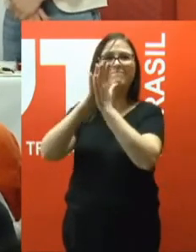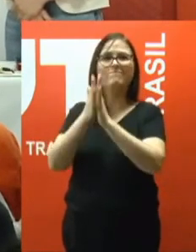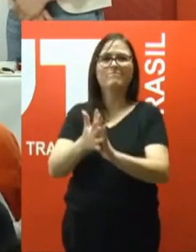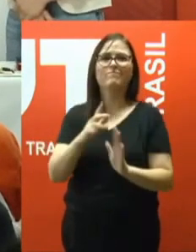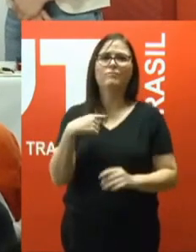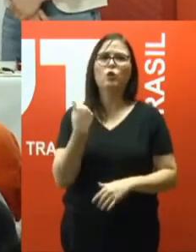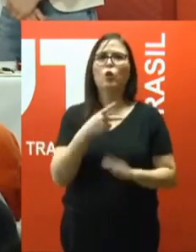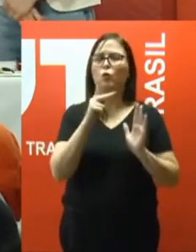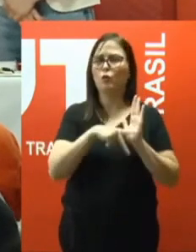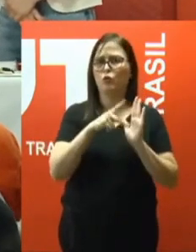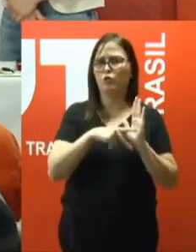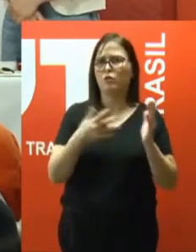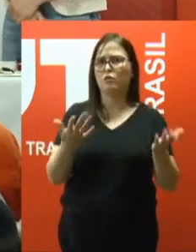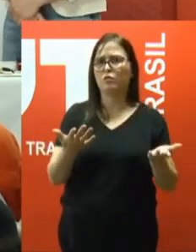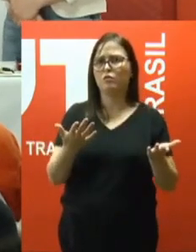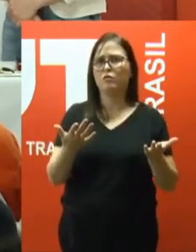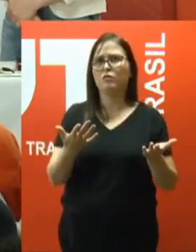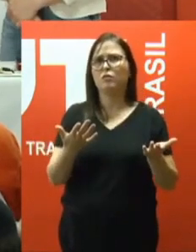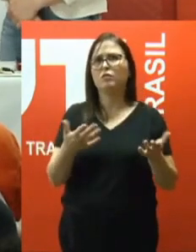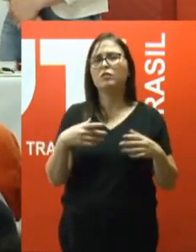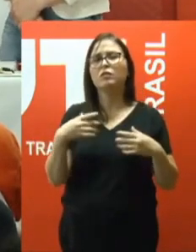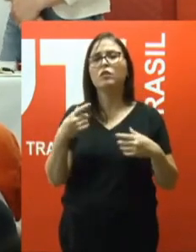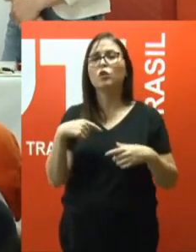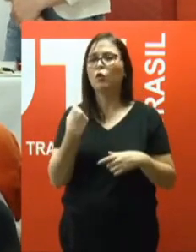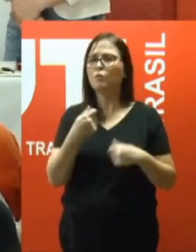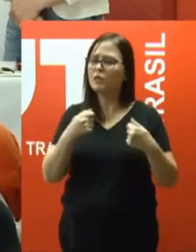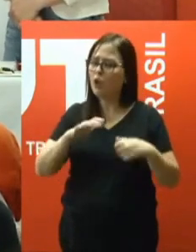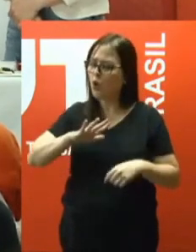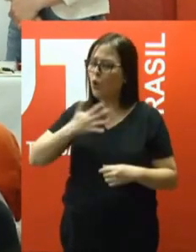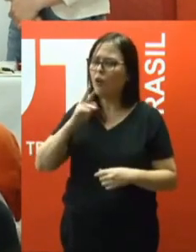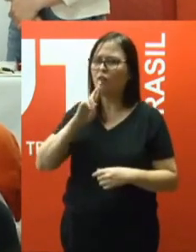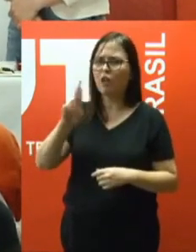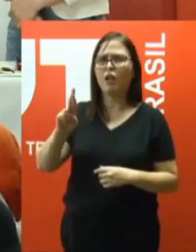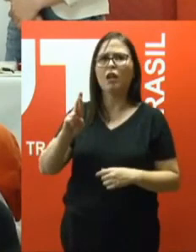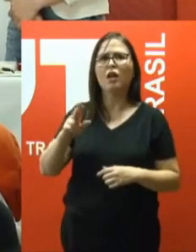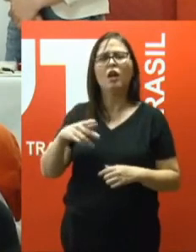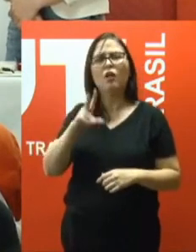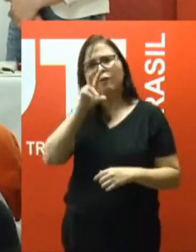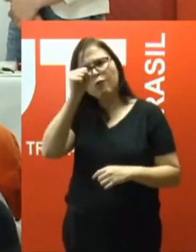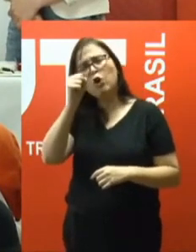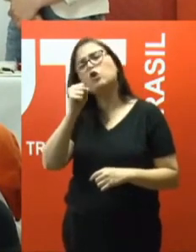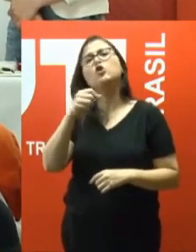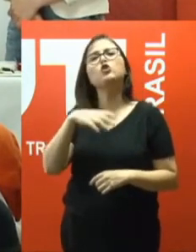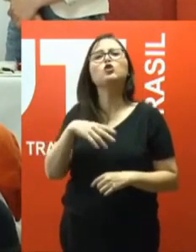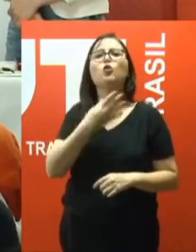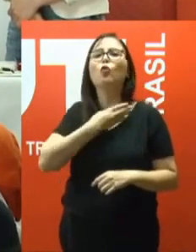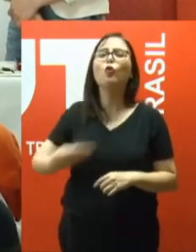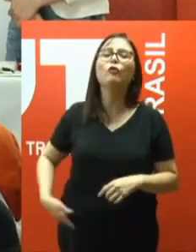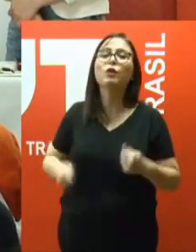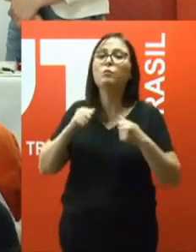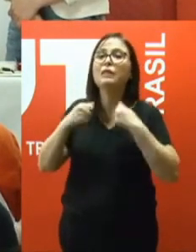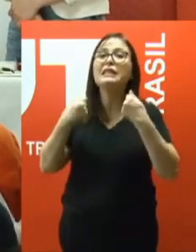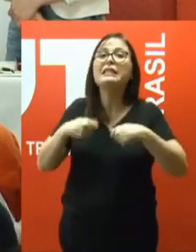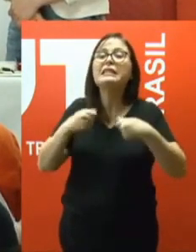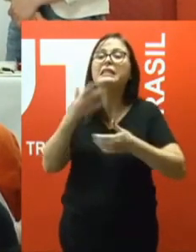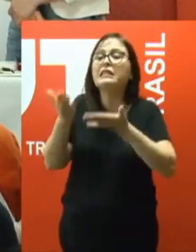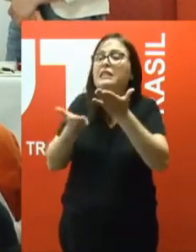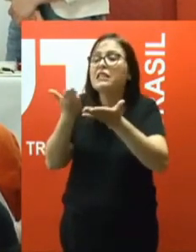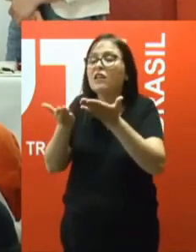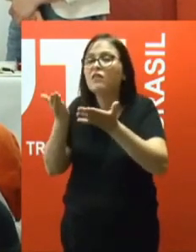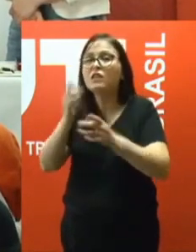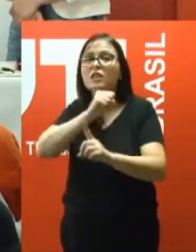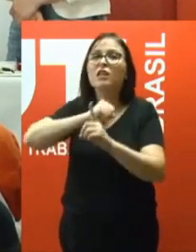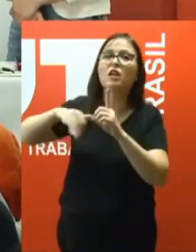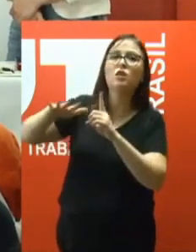gente vai ter que ter coragem de dizer que a gente quer um Estado forte, que o Estado tem que servir à sociedade. Porque eles trabalham sempre com a